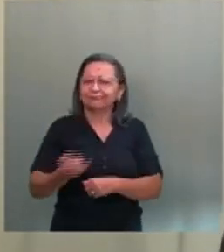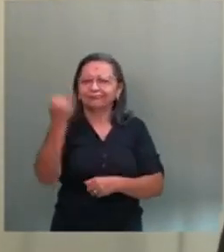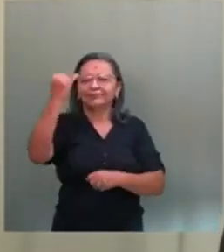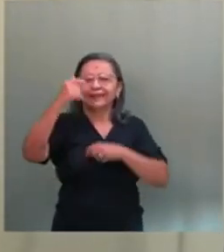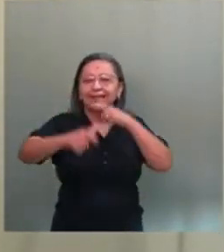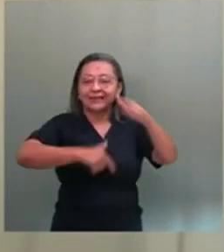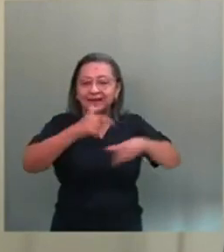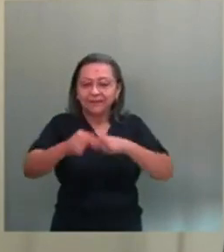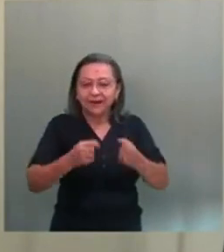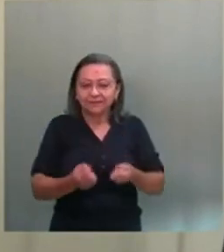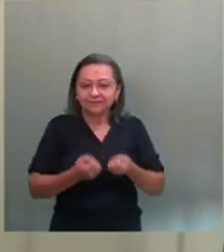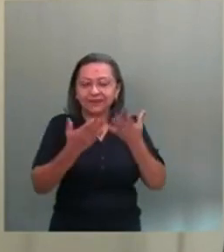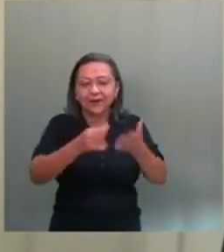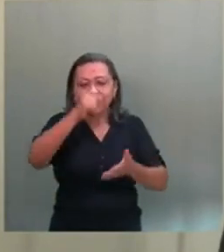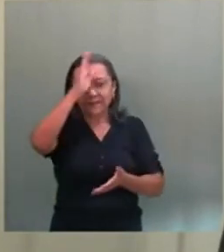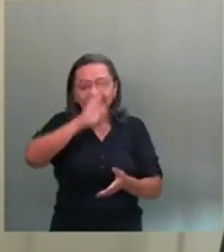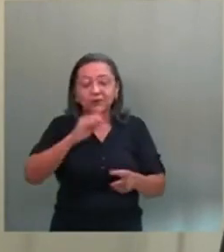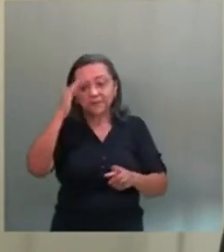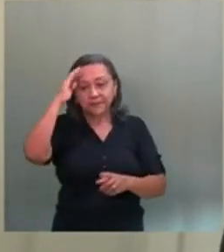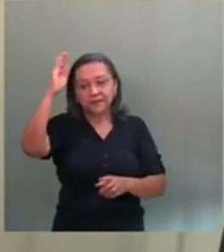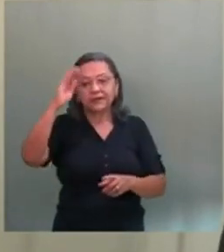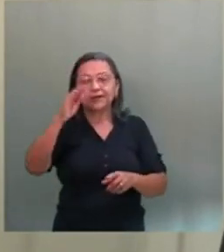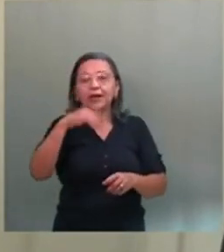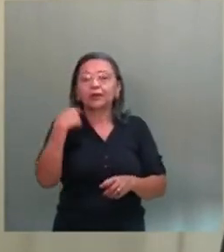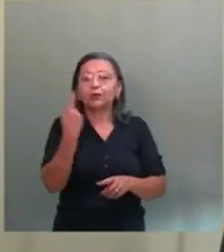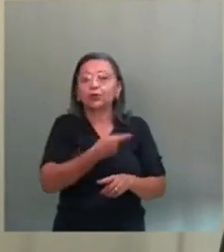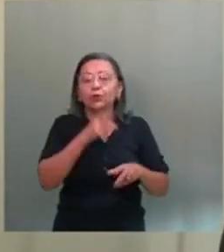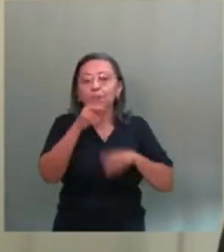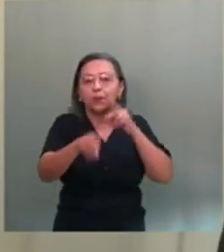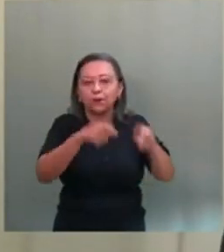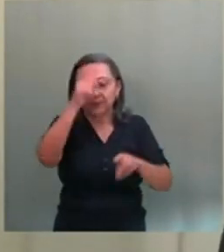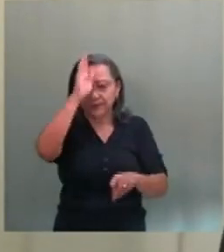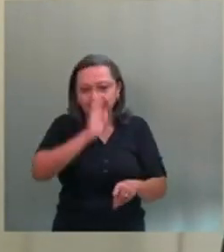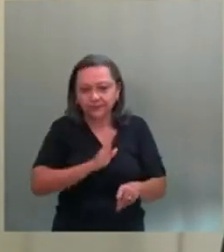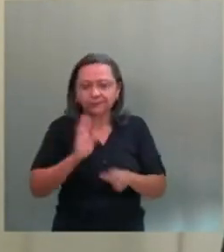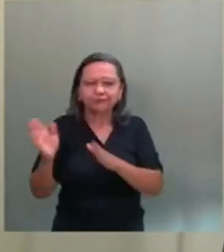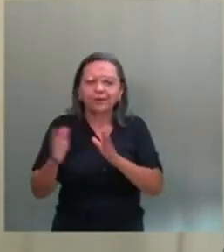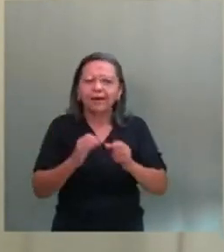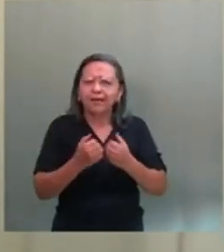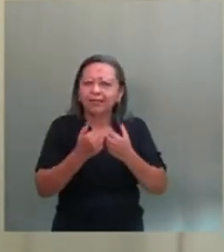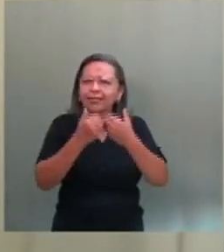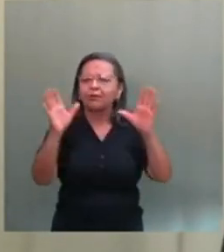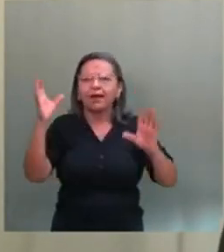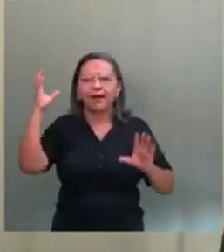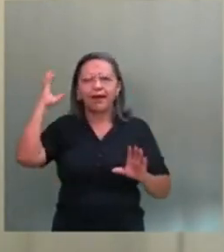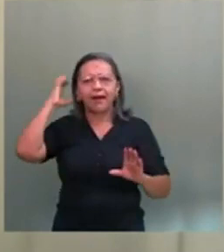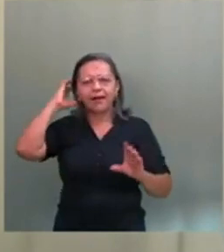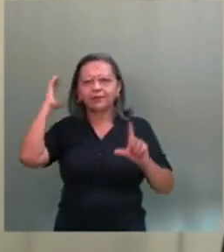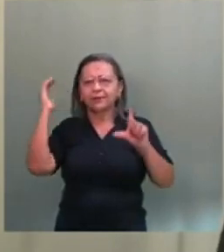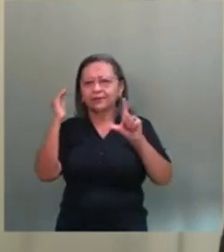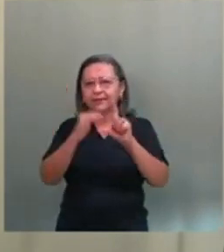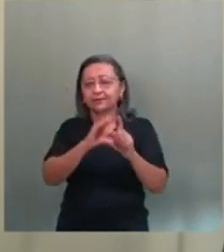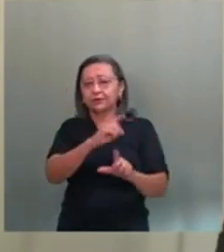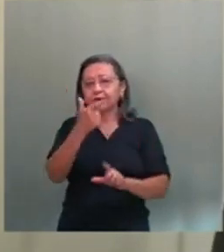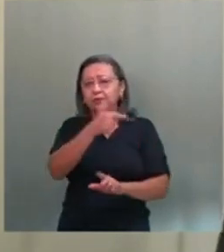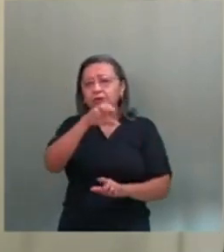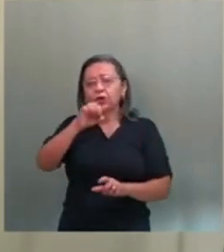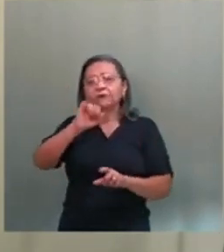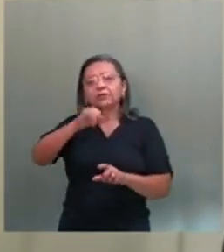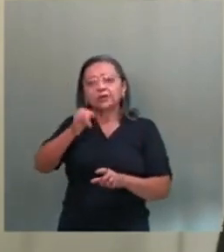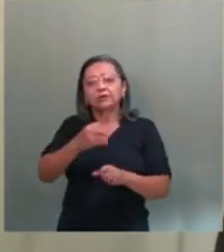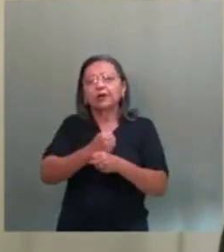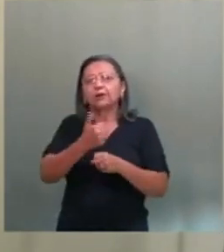serviços prestados ao Brasil e, sobretudo, aos brasileiros. Ao inaugurar a Rádio e a Agência Senado no dia 29 de